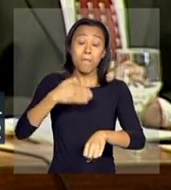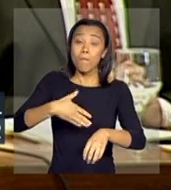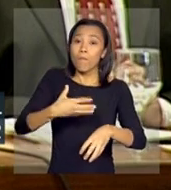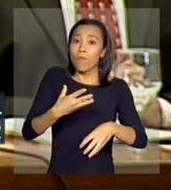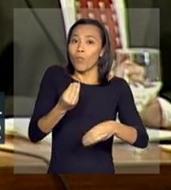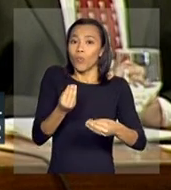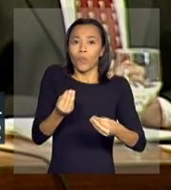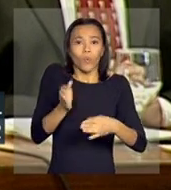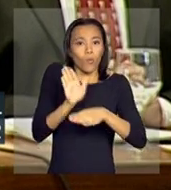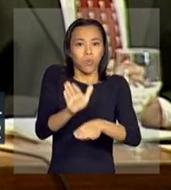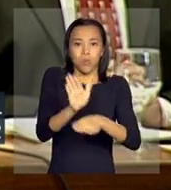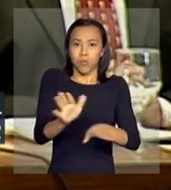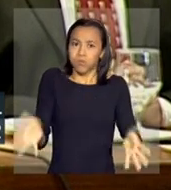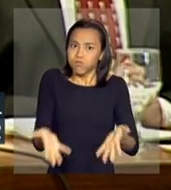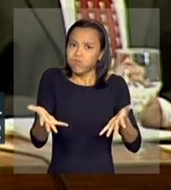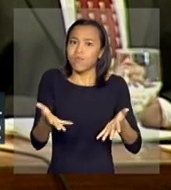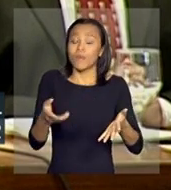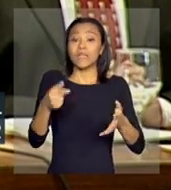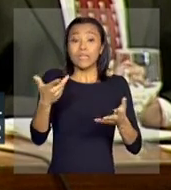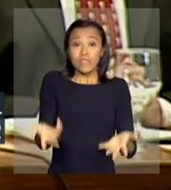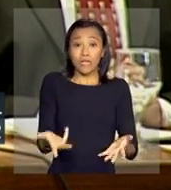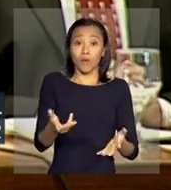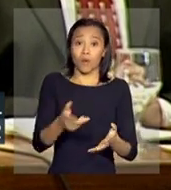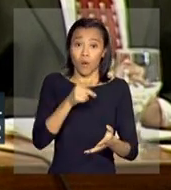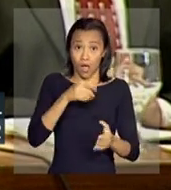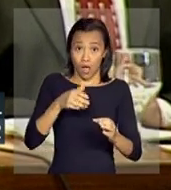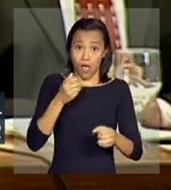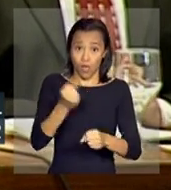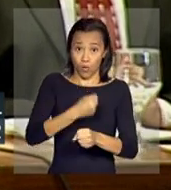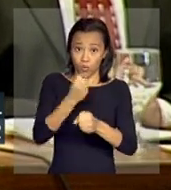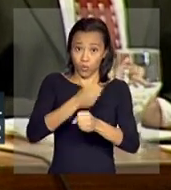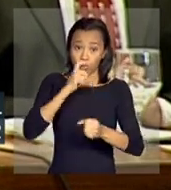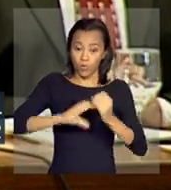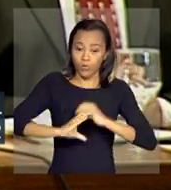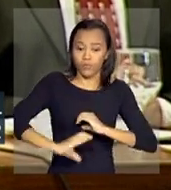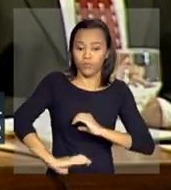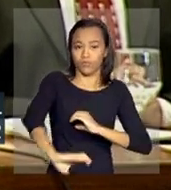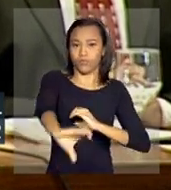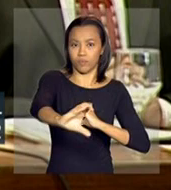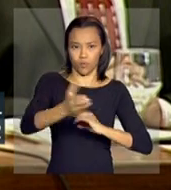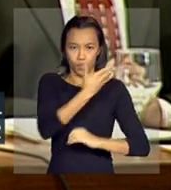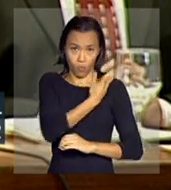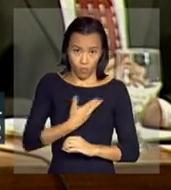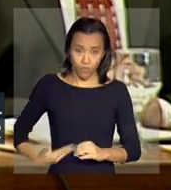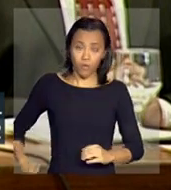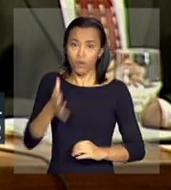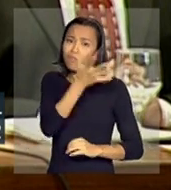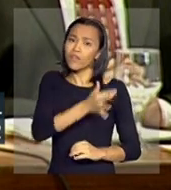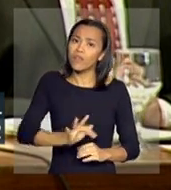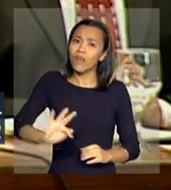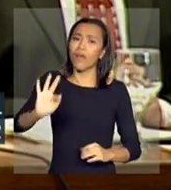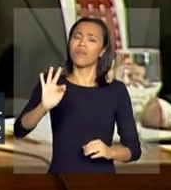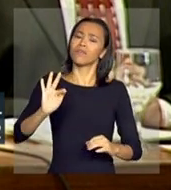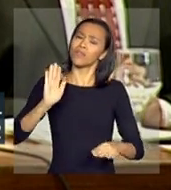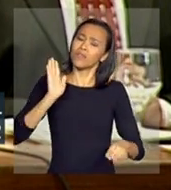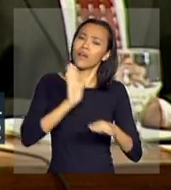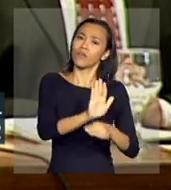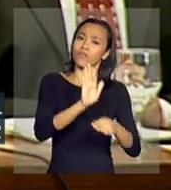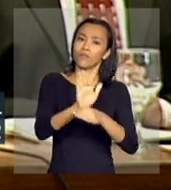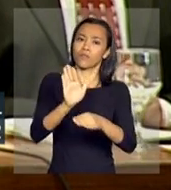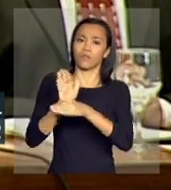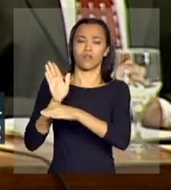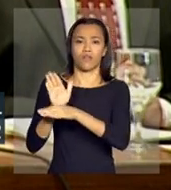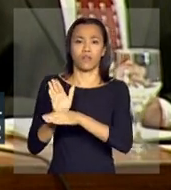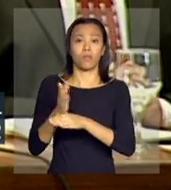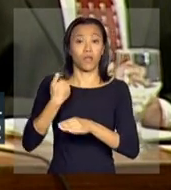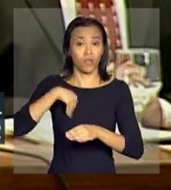segundo. Portanto, as obras de infraestrutura hídrica do governo federal já vêm dando uma grande contribuição para que a